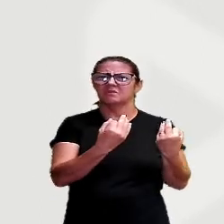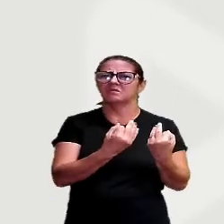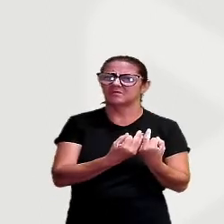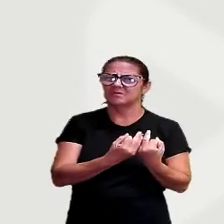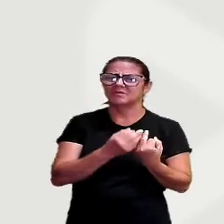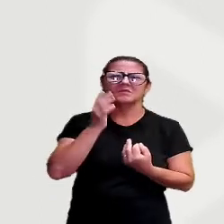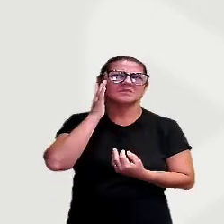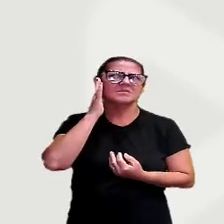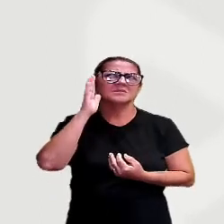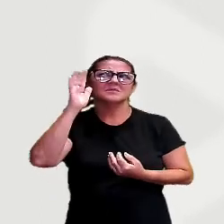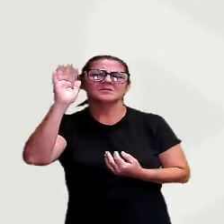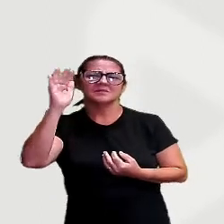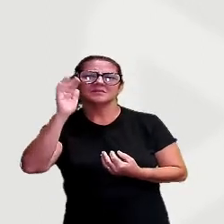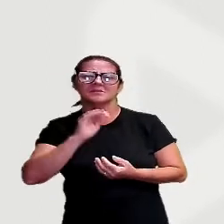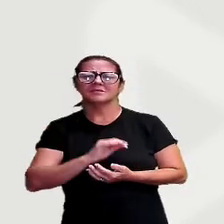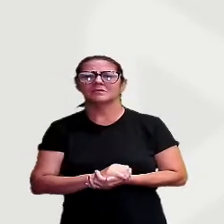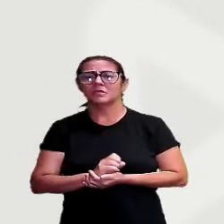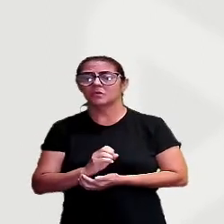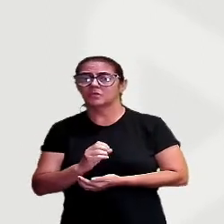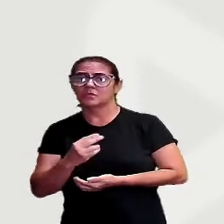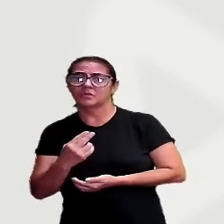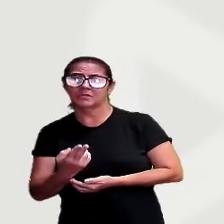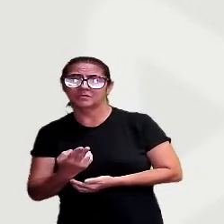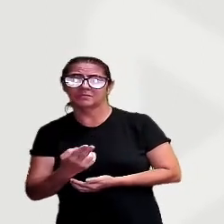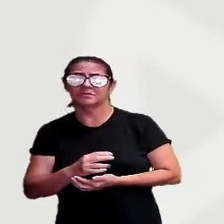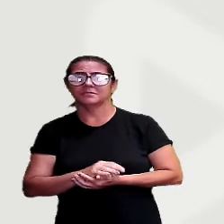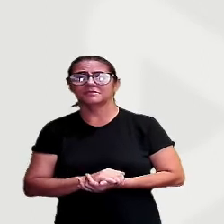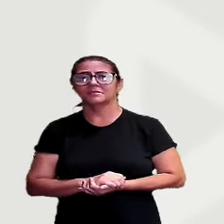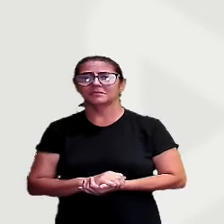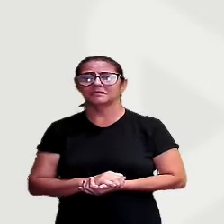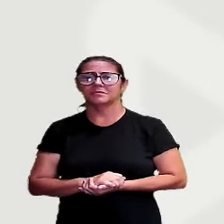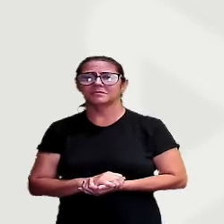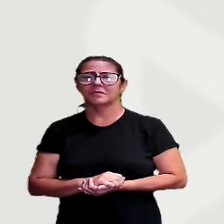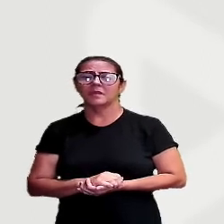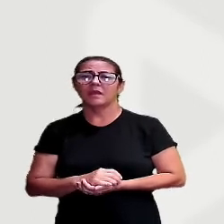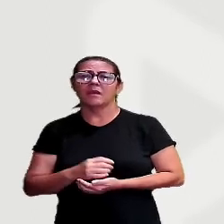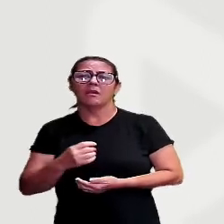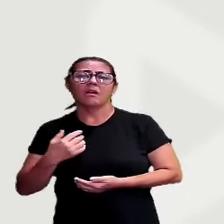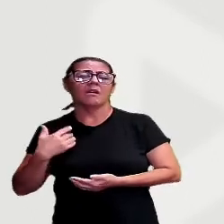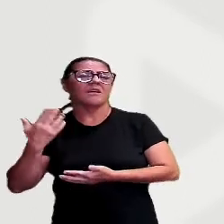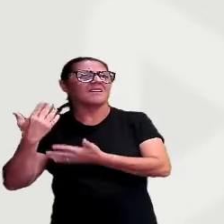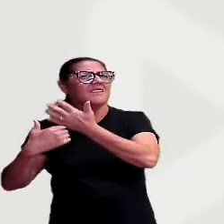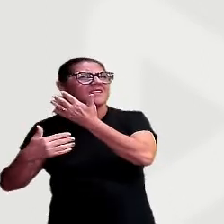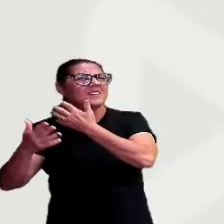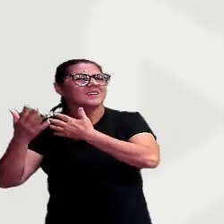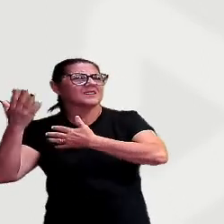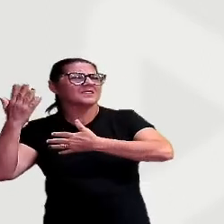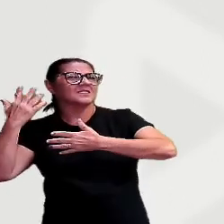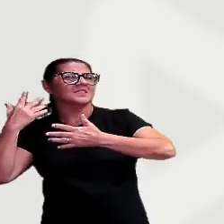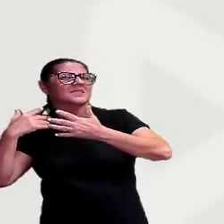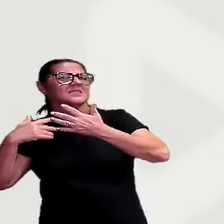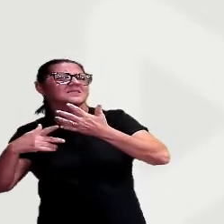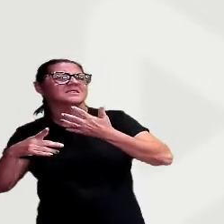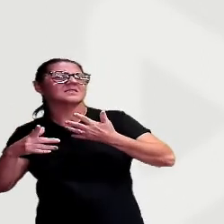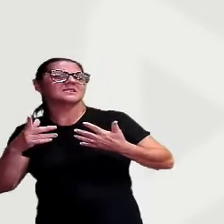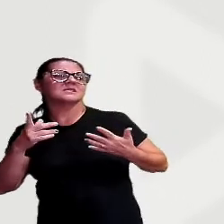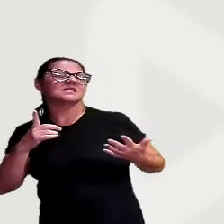esse som é familiar, ou Once upon a time there was, era uma vez, e aí havia